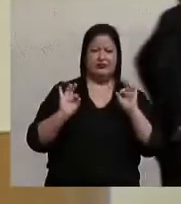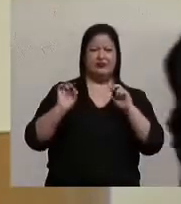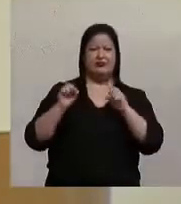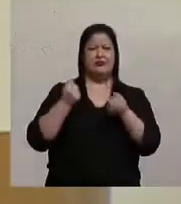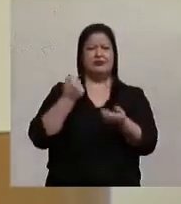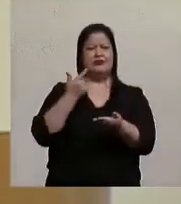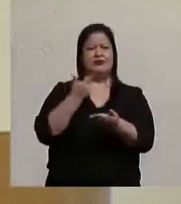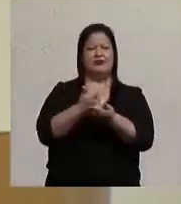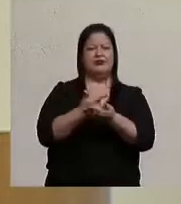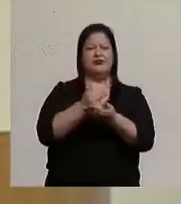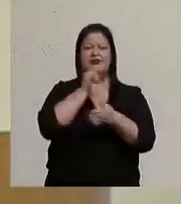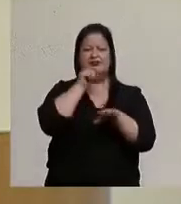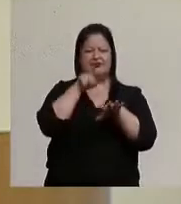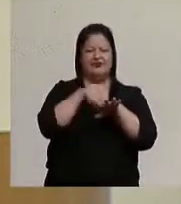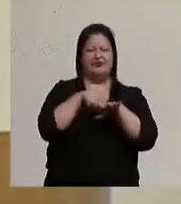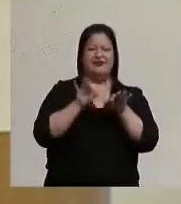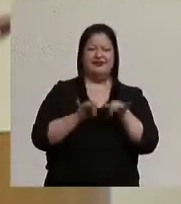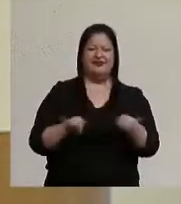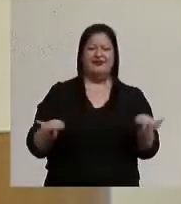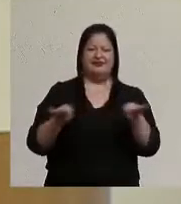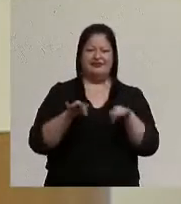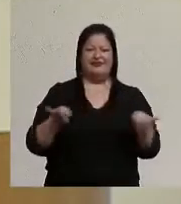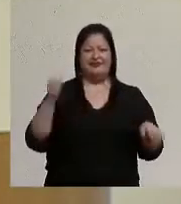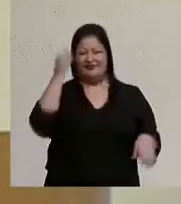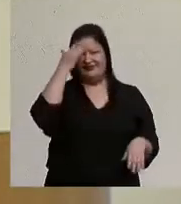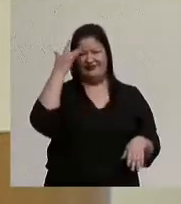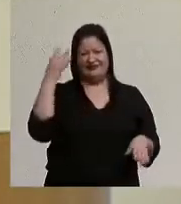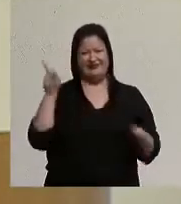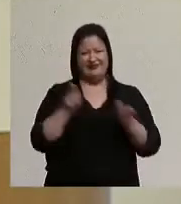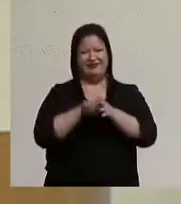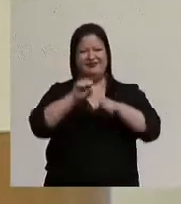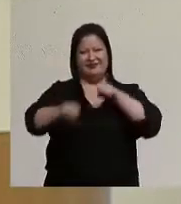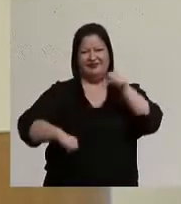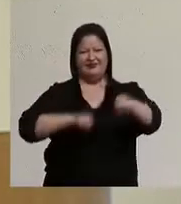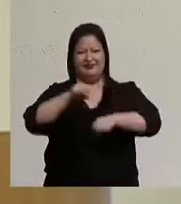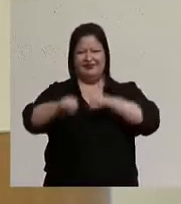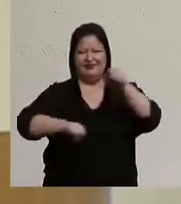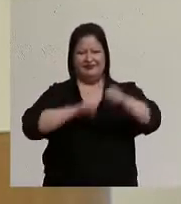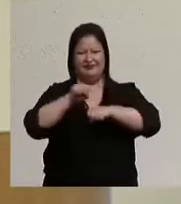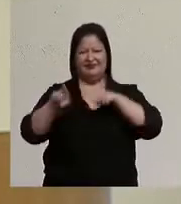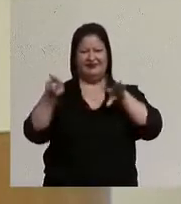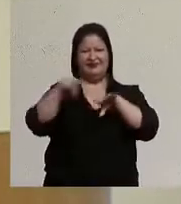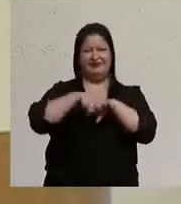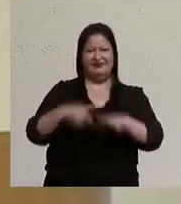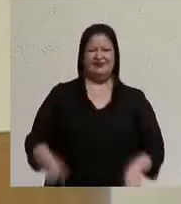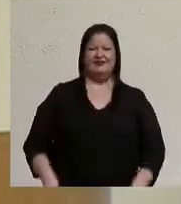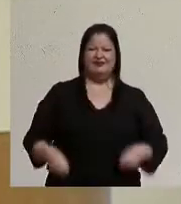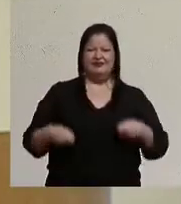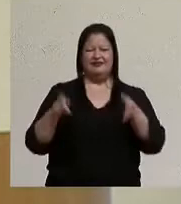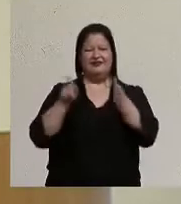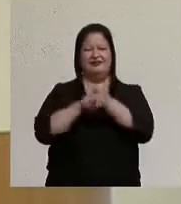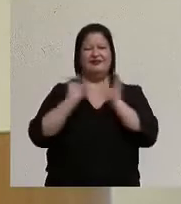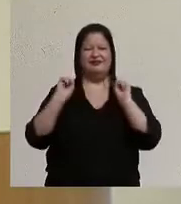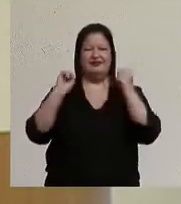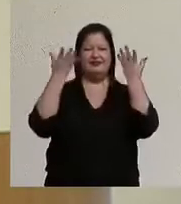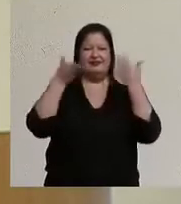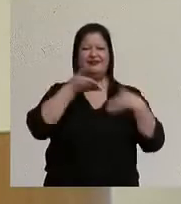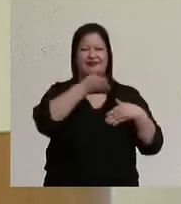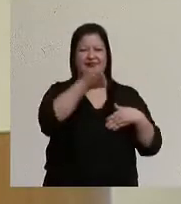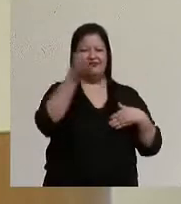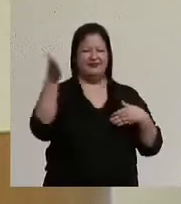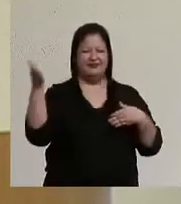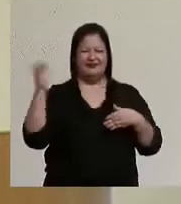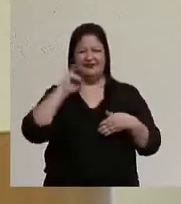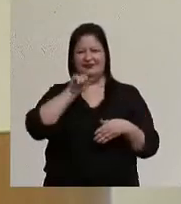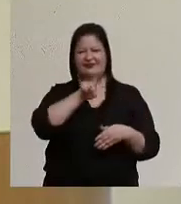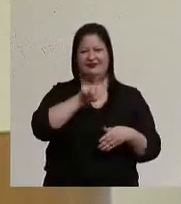quando o meu pai comprava uma sandália para mim era para mim era um sonho tem uma bicicleta uma sandália Uma calça para ir numa festa junina